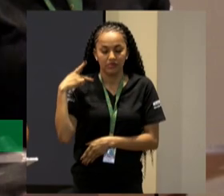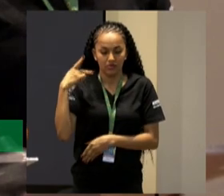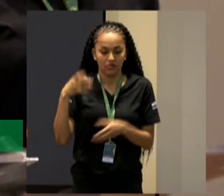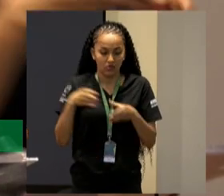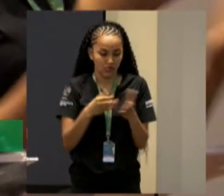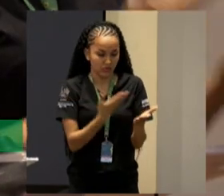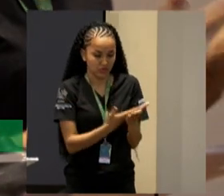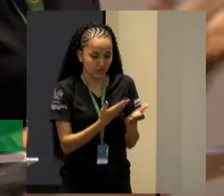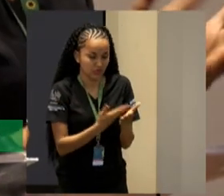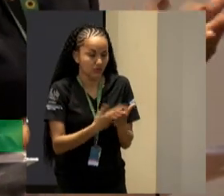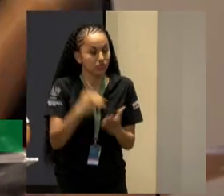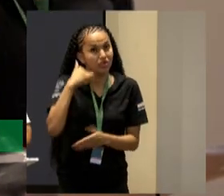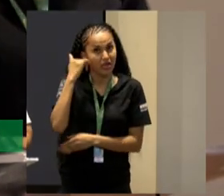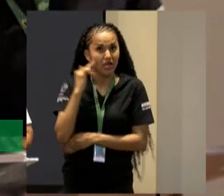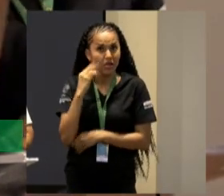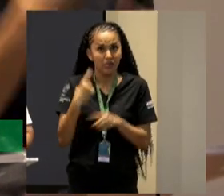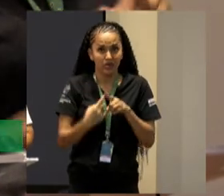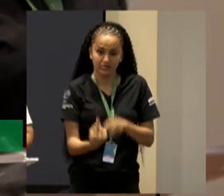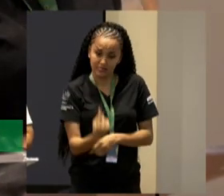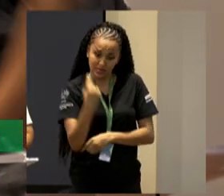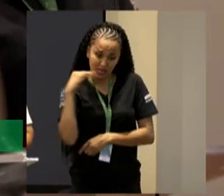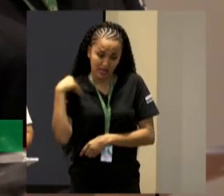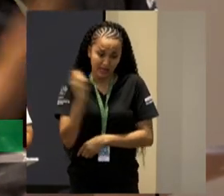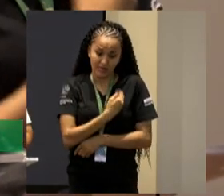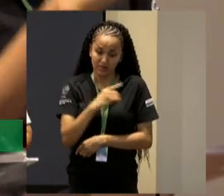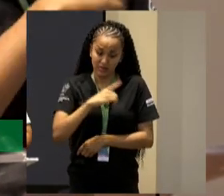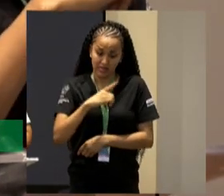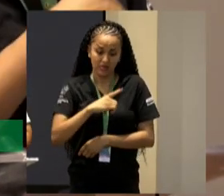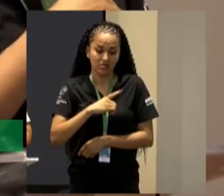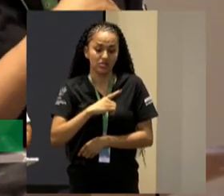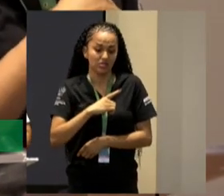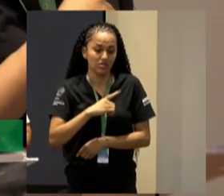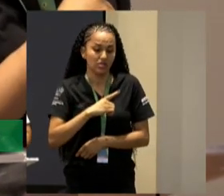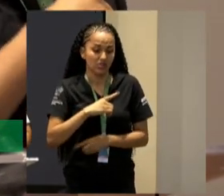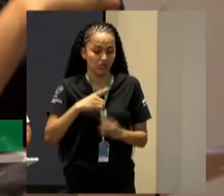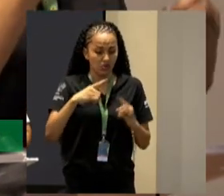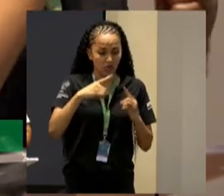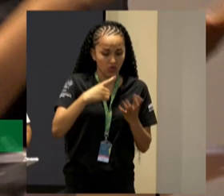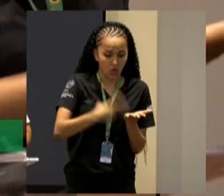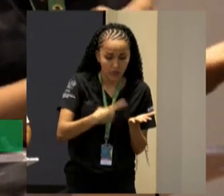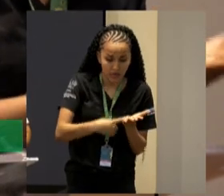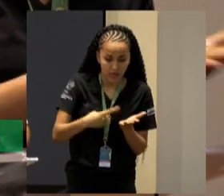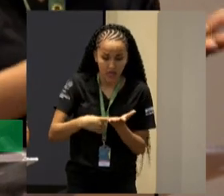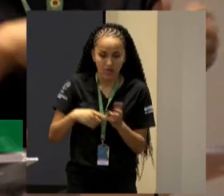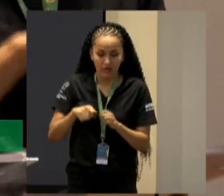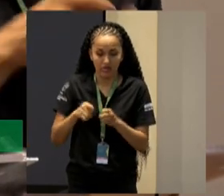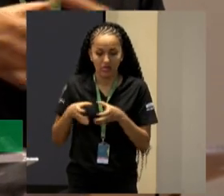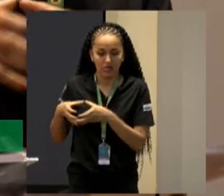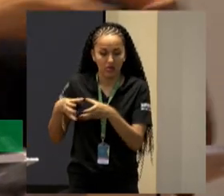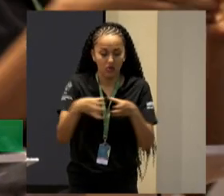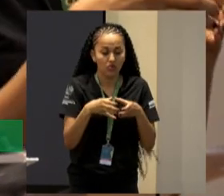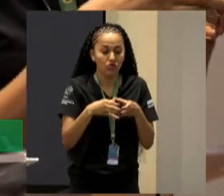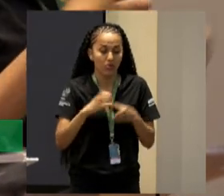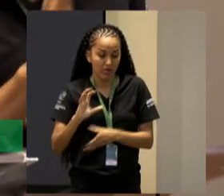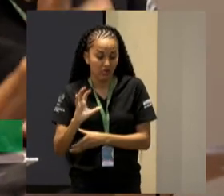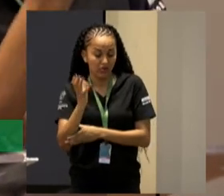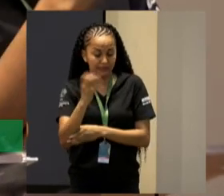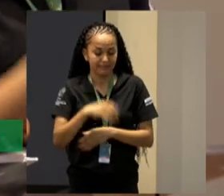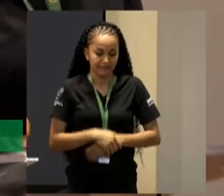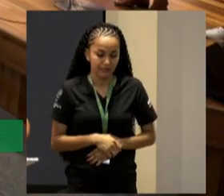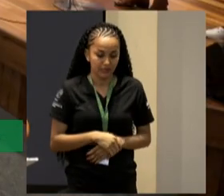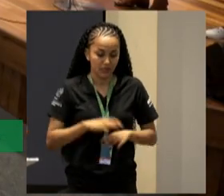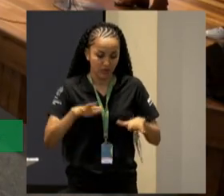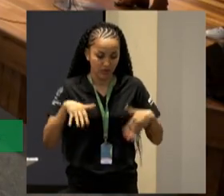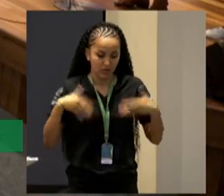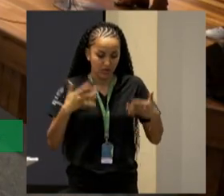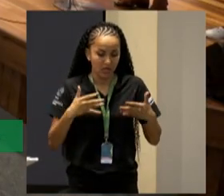de Estudos Negros, porque naquela época nós tínhamos esse tipo de disciplina. Fazíamos o que o coletivo definia, e o coletivo definiu isso.